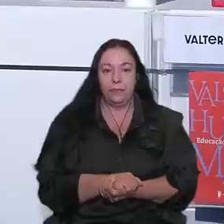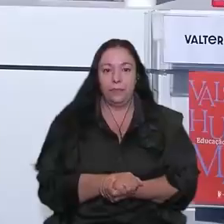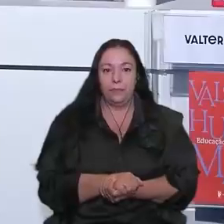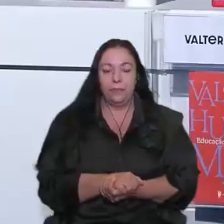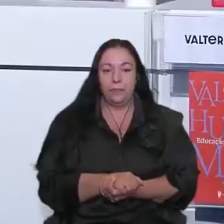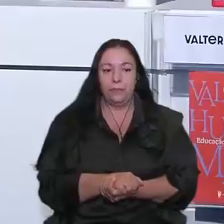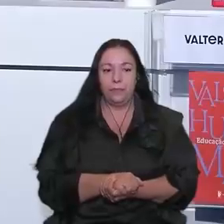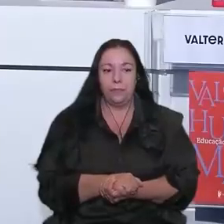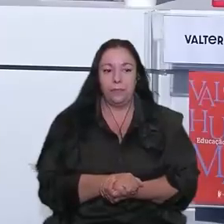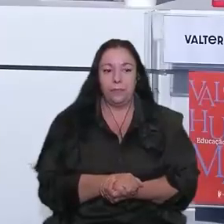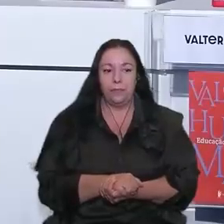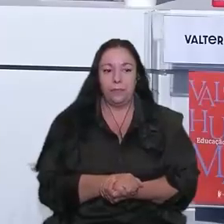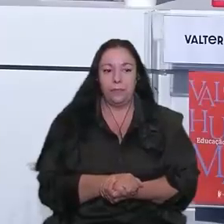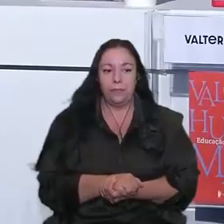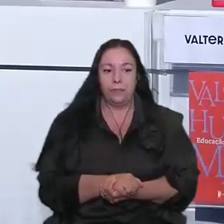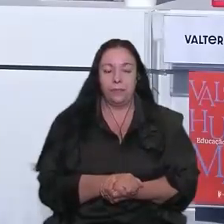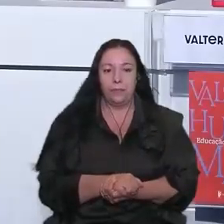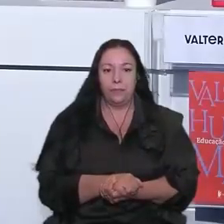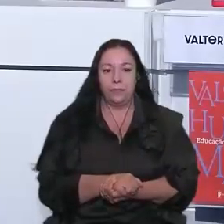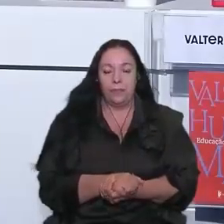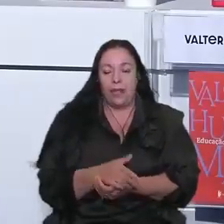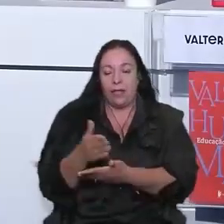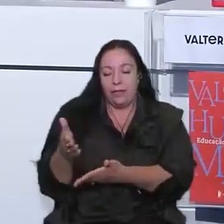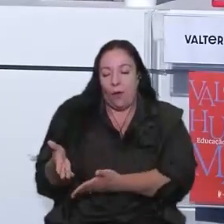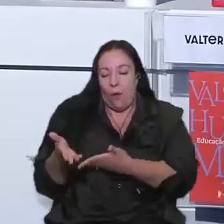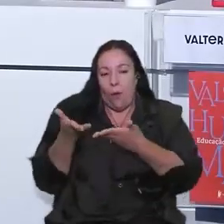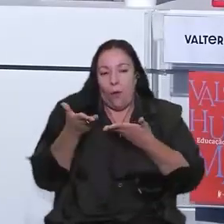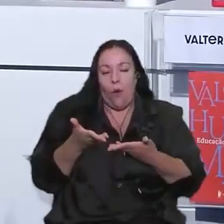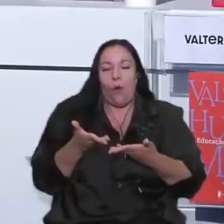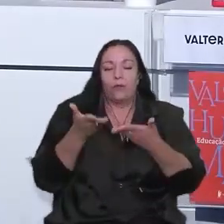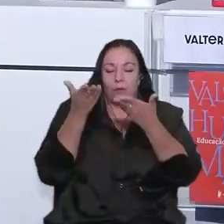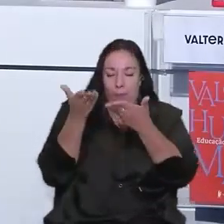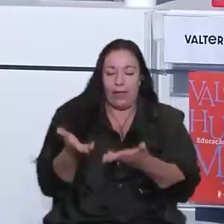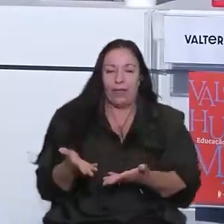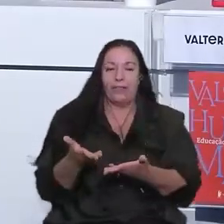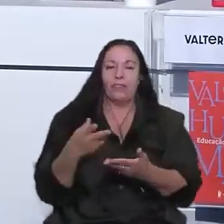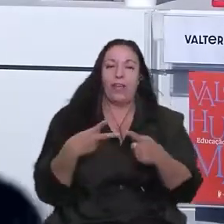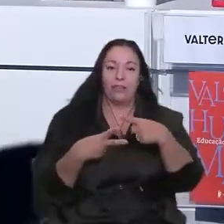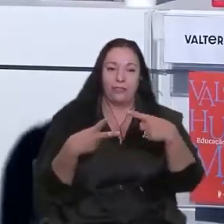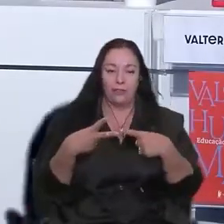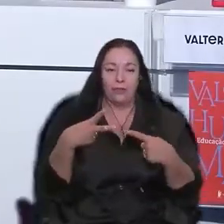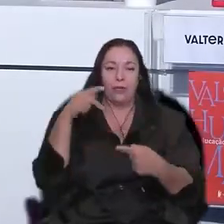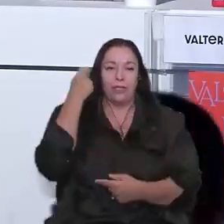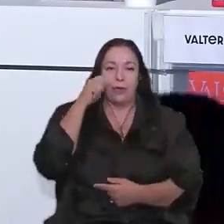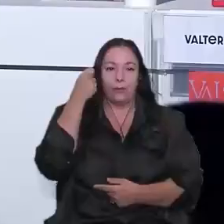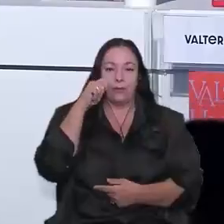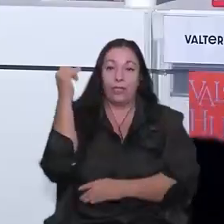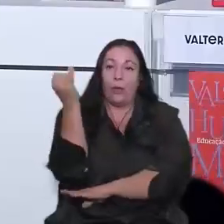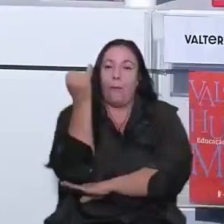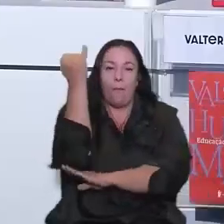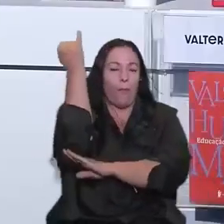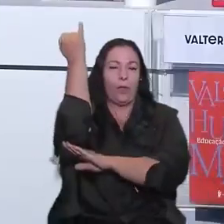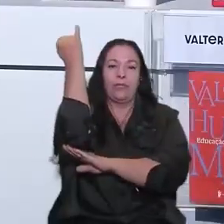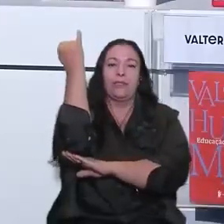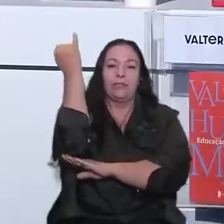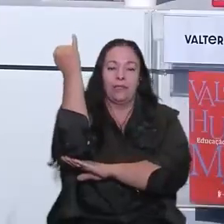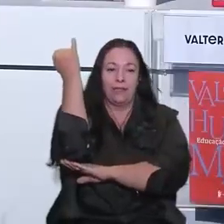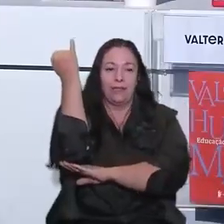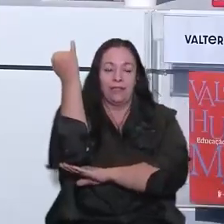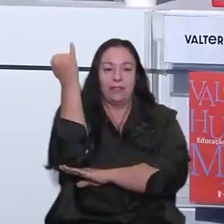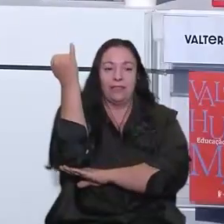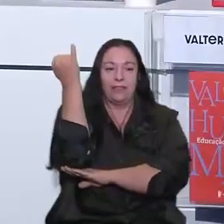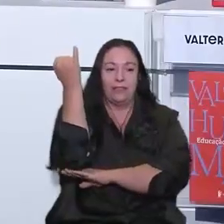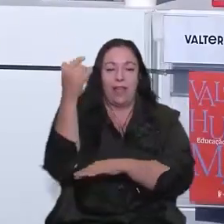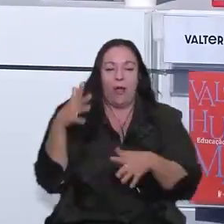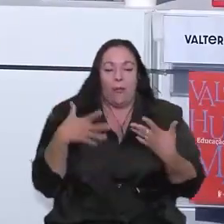só o participantes do seguinte, quer evento. dizer, é tão honroso homenagear esses dois autores, é tão importante estar aqui com eles, é